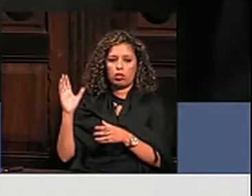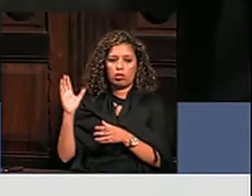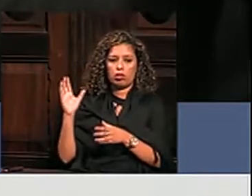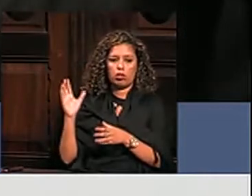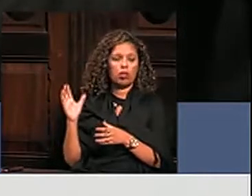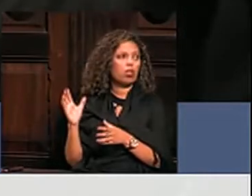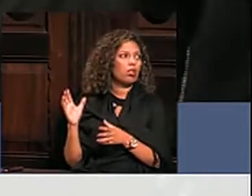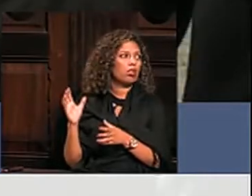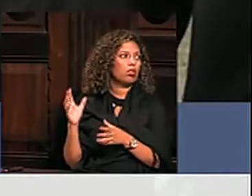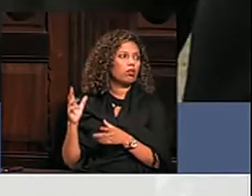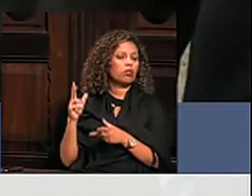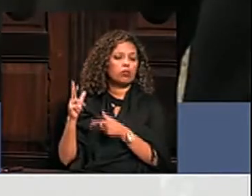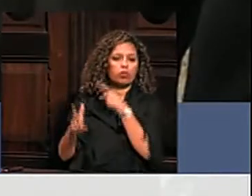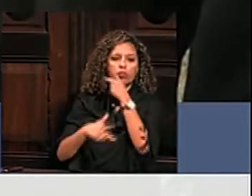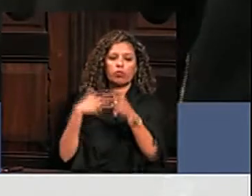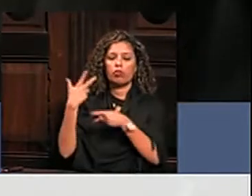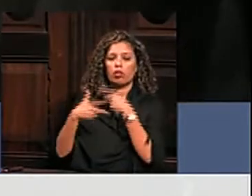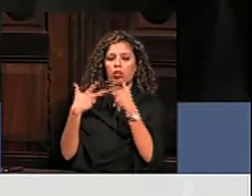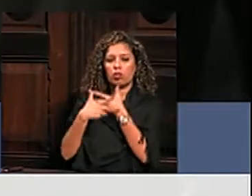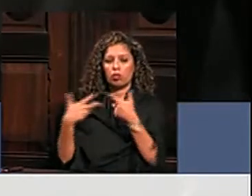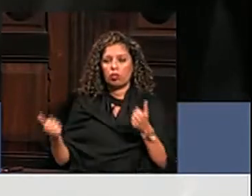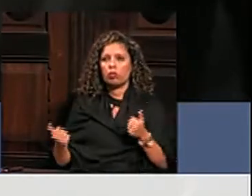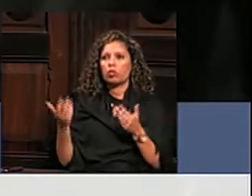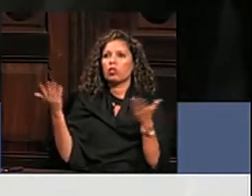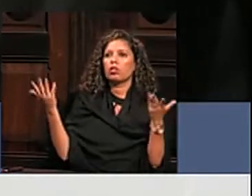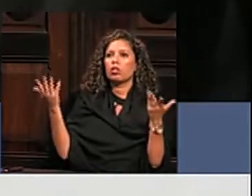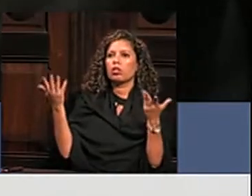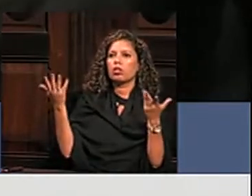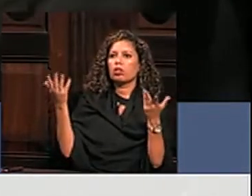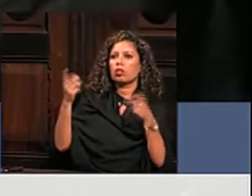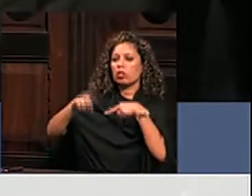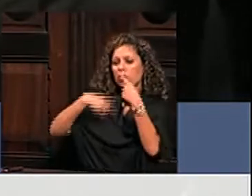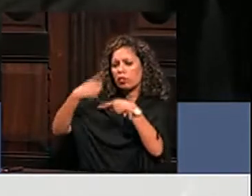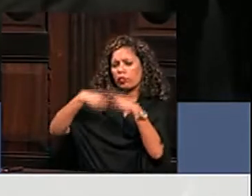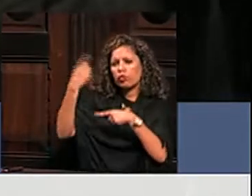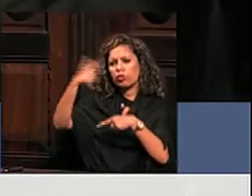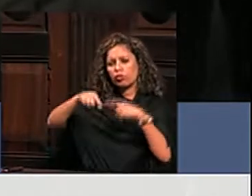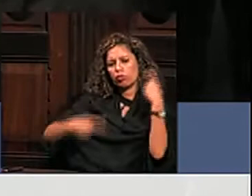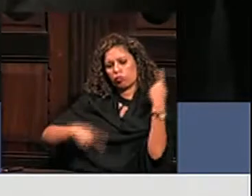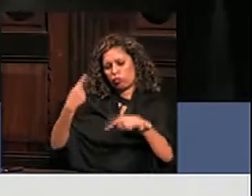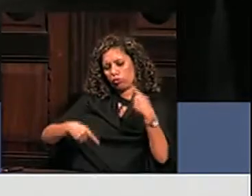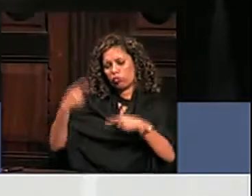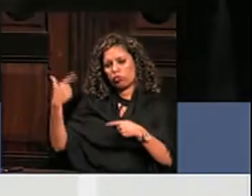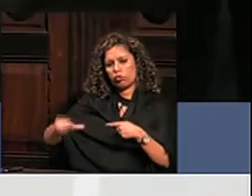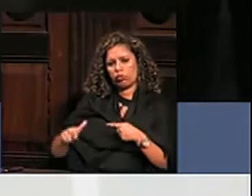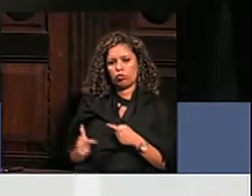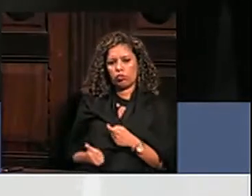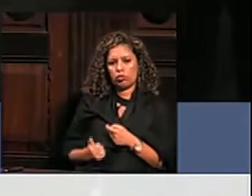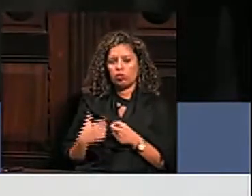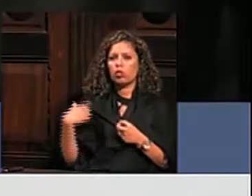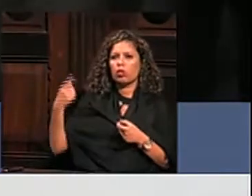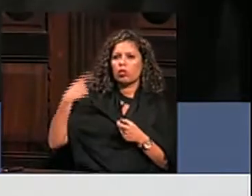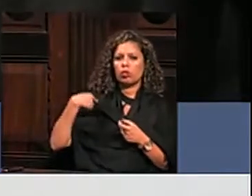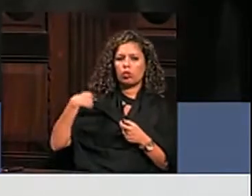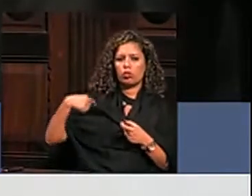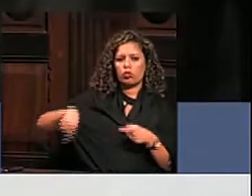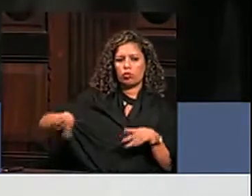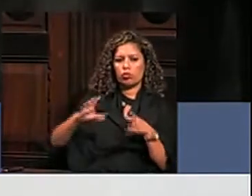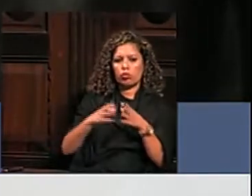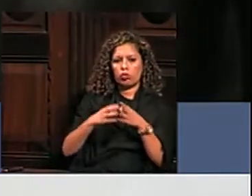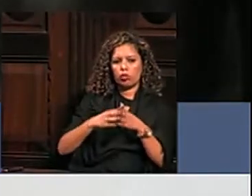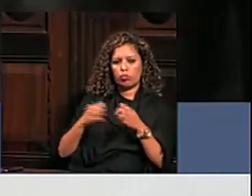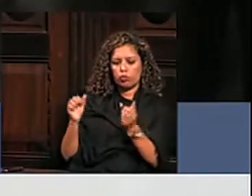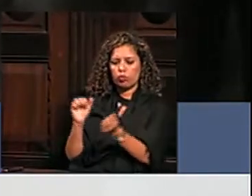aumento. Eu peço, Vossa Excelência, para apresentar uma comissão especial que vai estudar isso. Com acordo do plenário, a gente aprova. Em acordo com o governo,